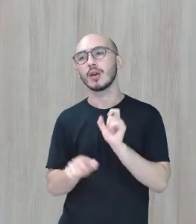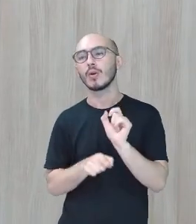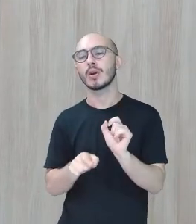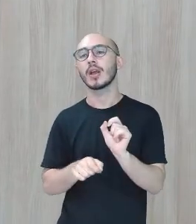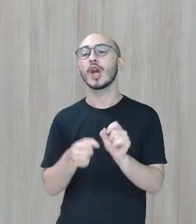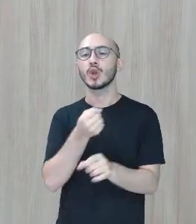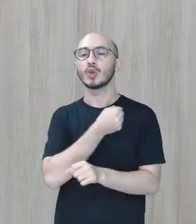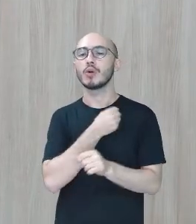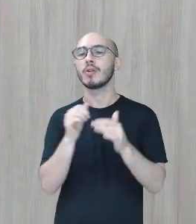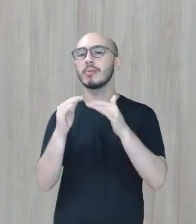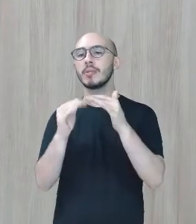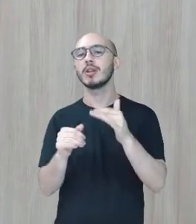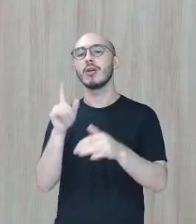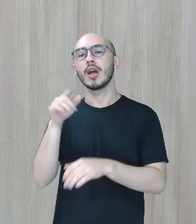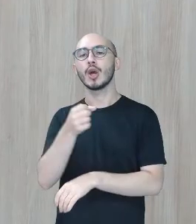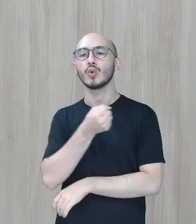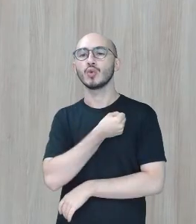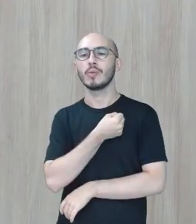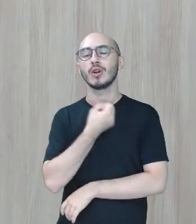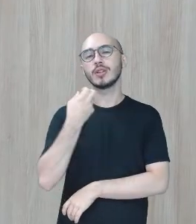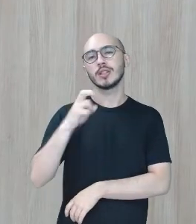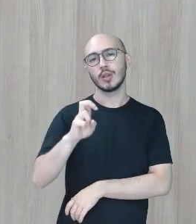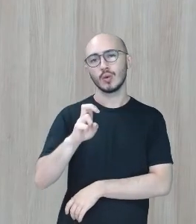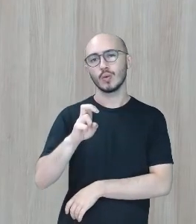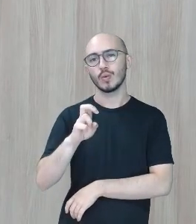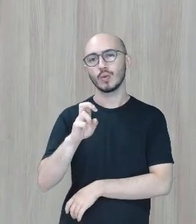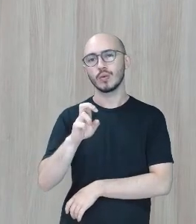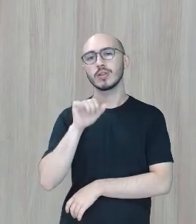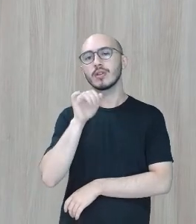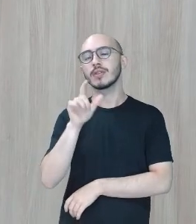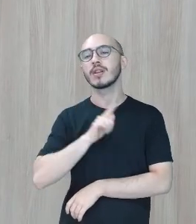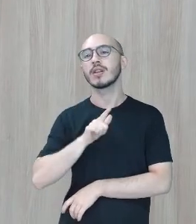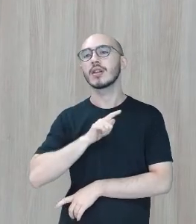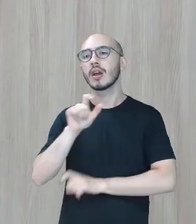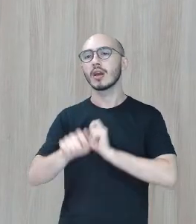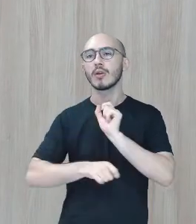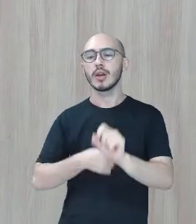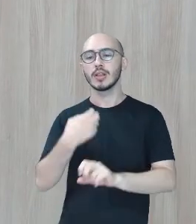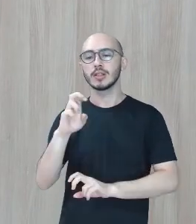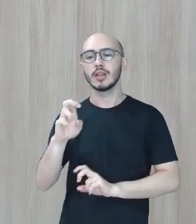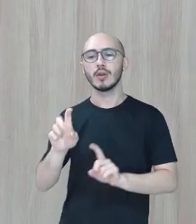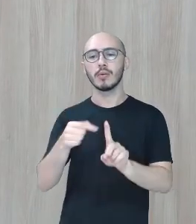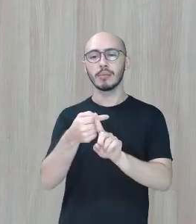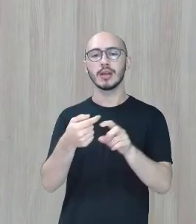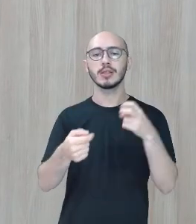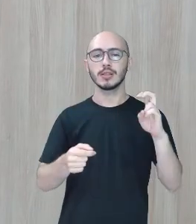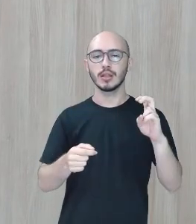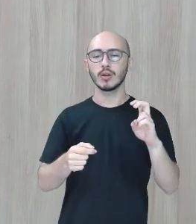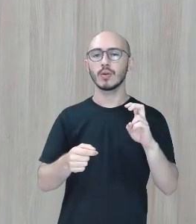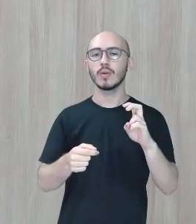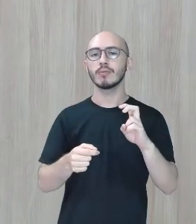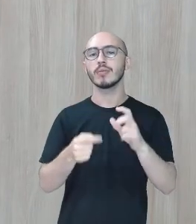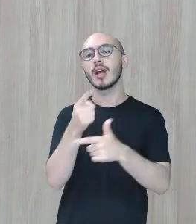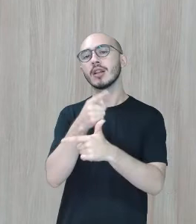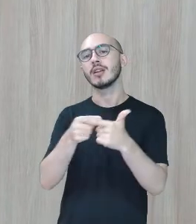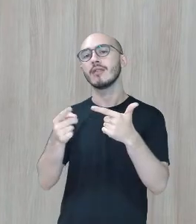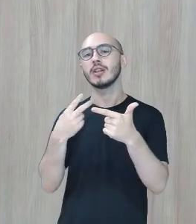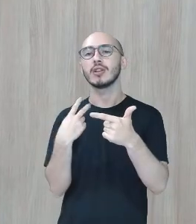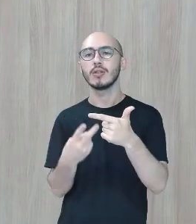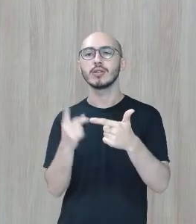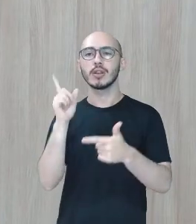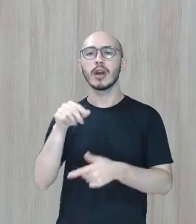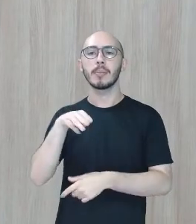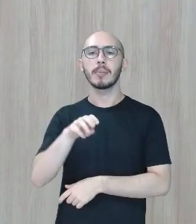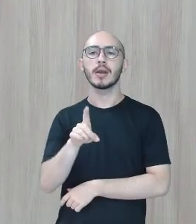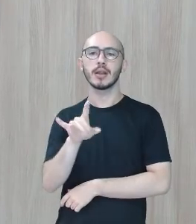números é quem? É o 5. Então, quando você pegar 5 mais 5 e dividir por 2, vai dar a